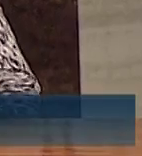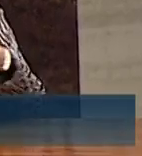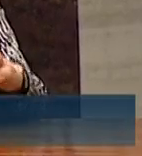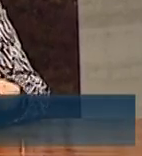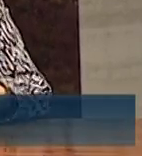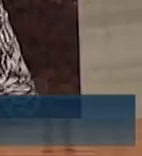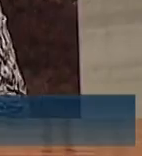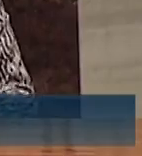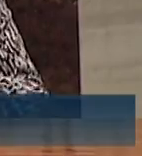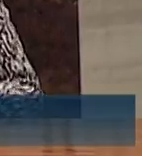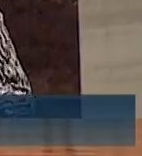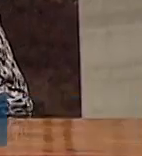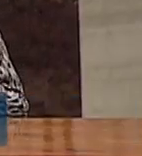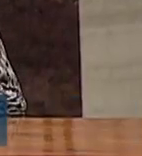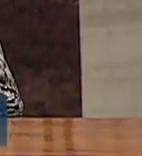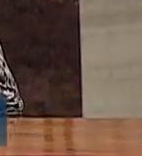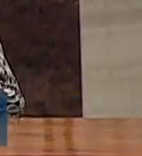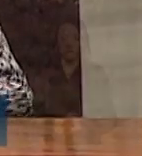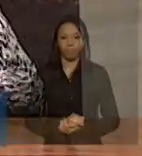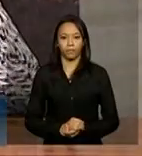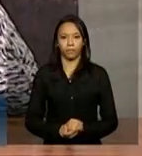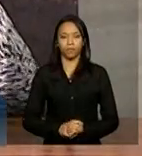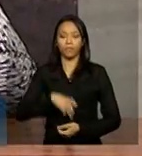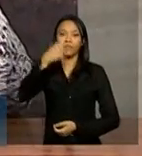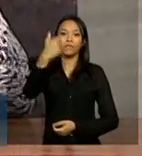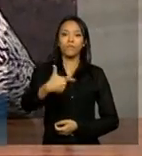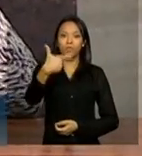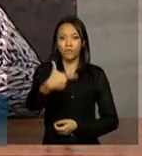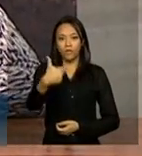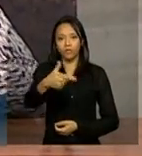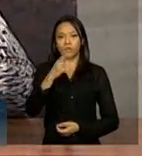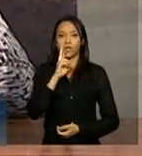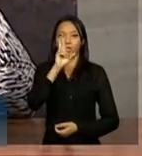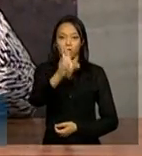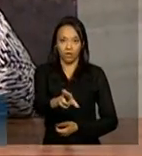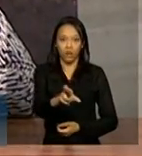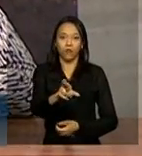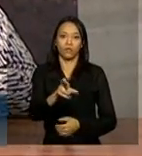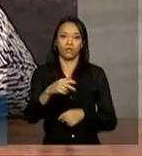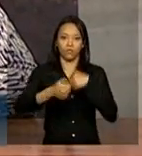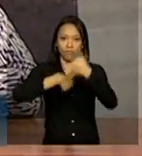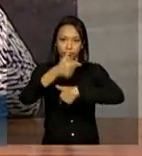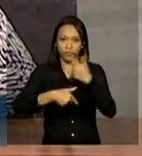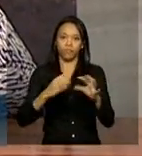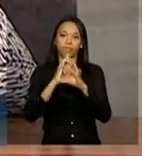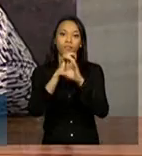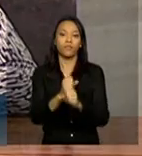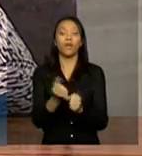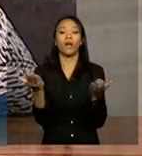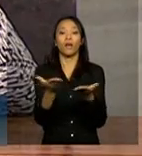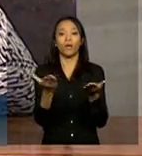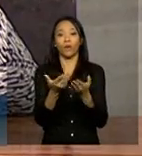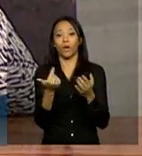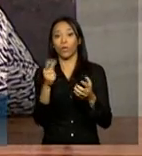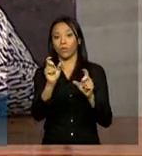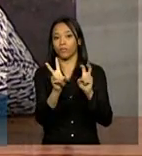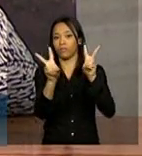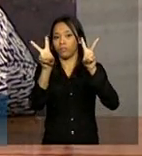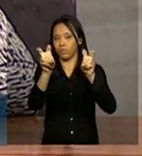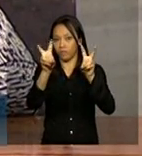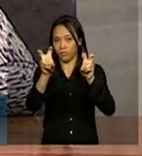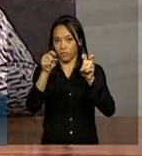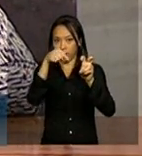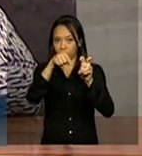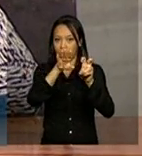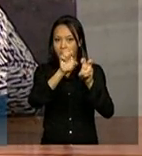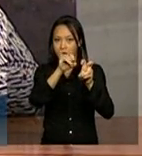Vamos seguir para a segunda metade aqui dos resultados, agora no eixo Comunidade Cidadã. Nesse